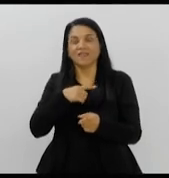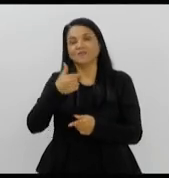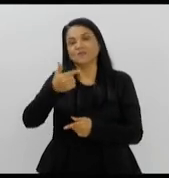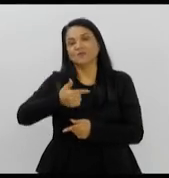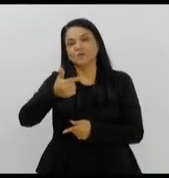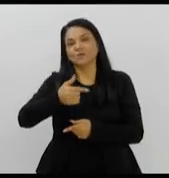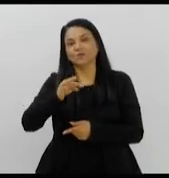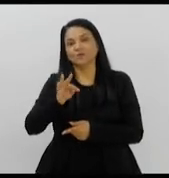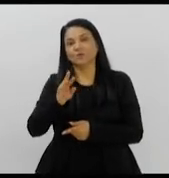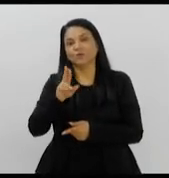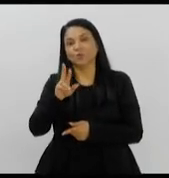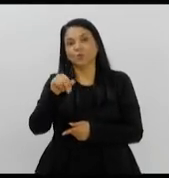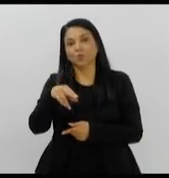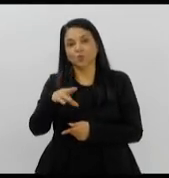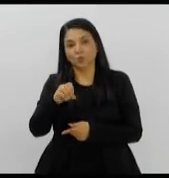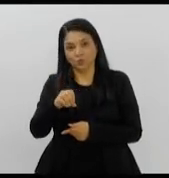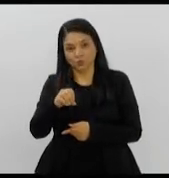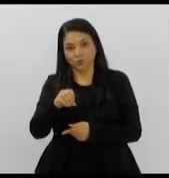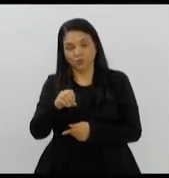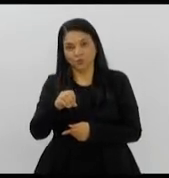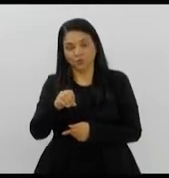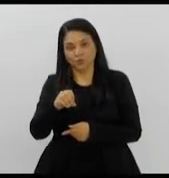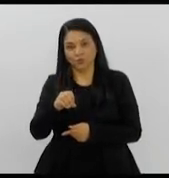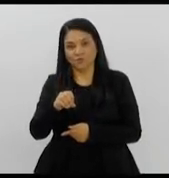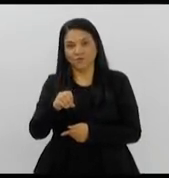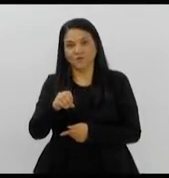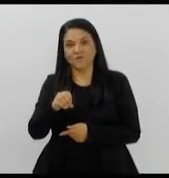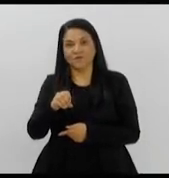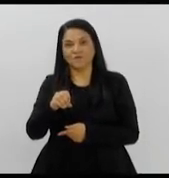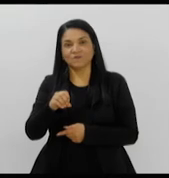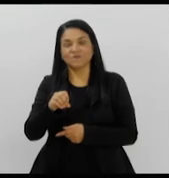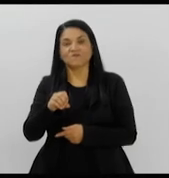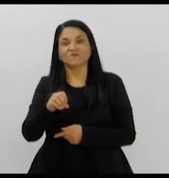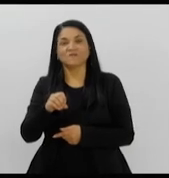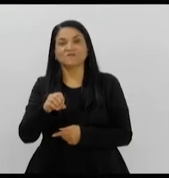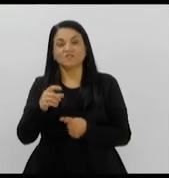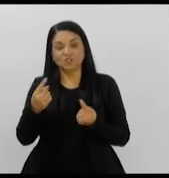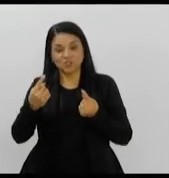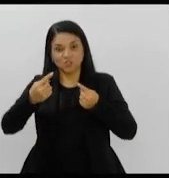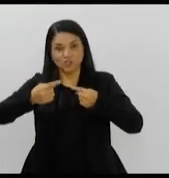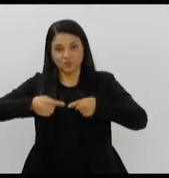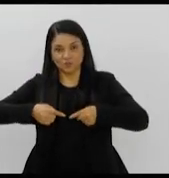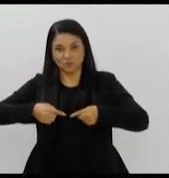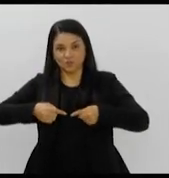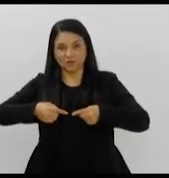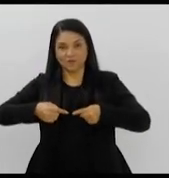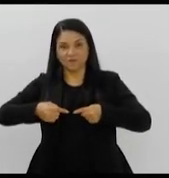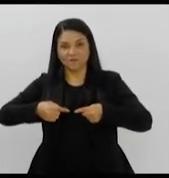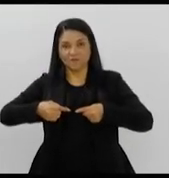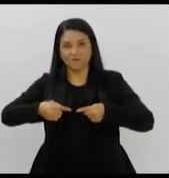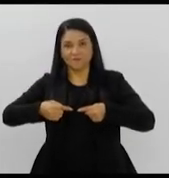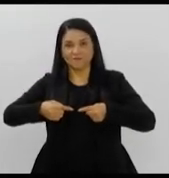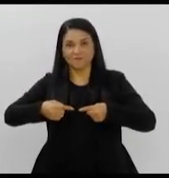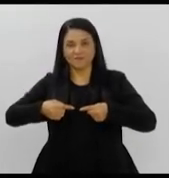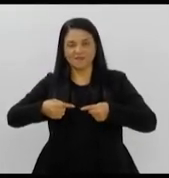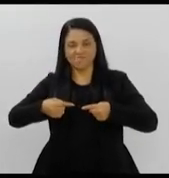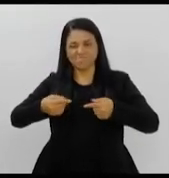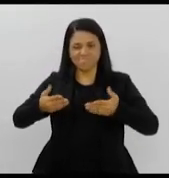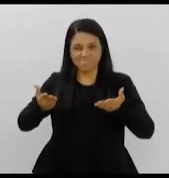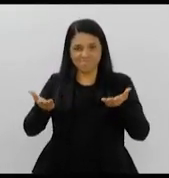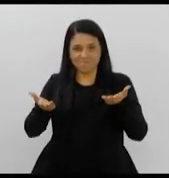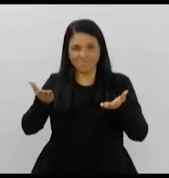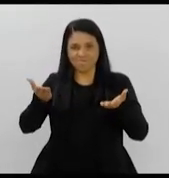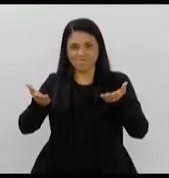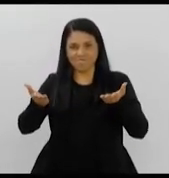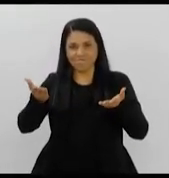segundo turno. E o segundo turno é uma disputa mais igualitária.